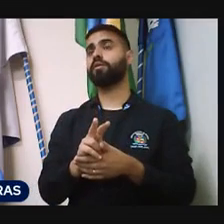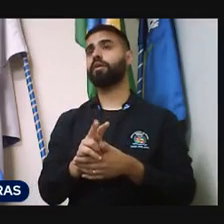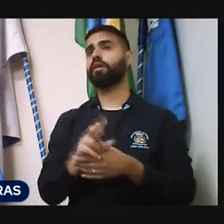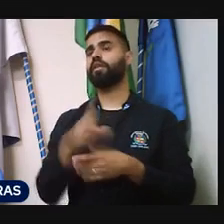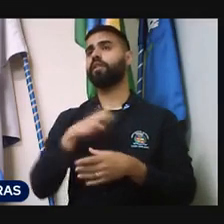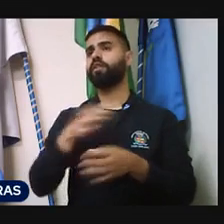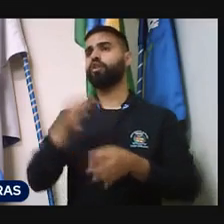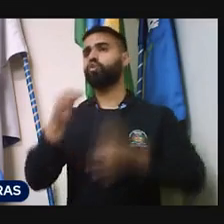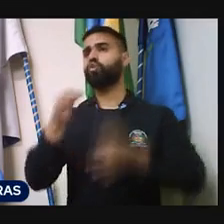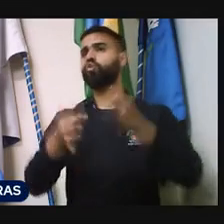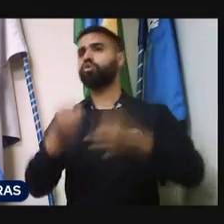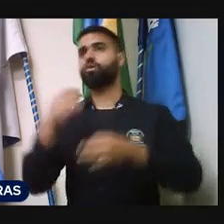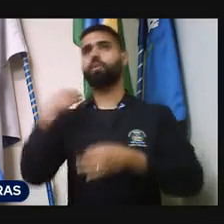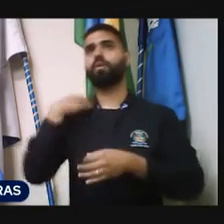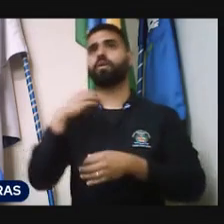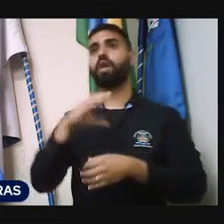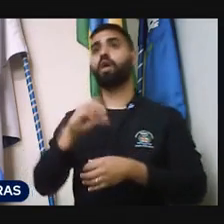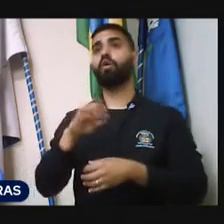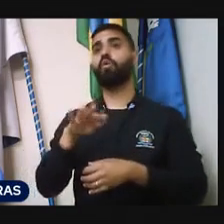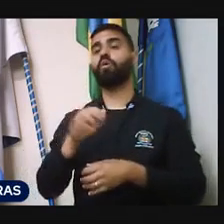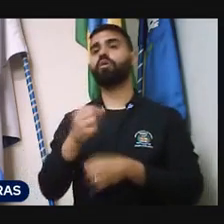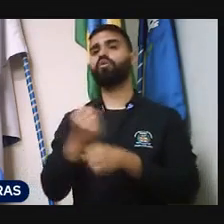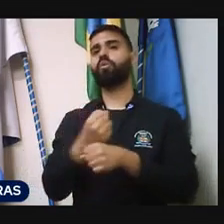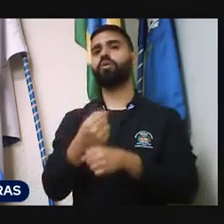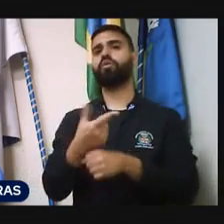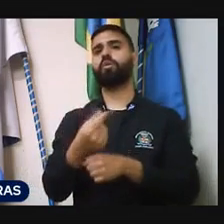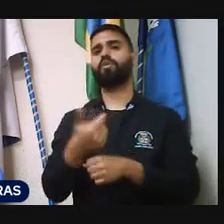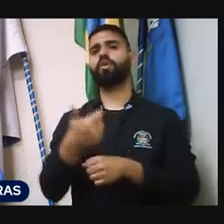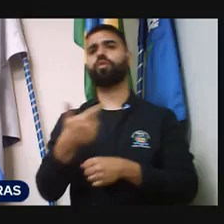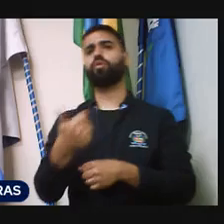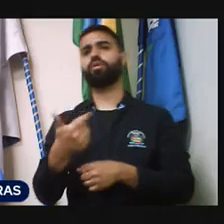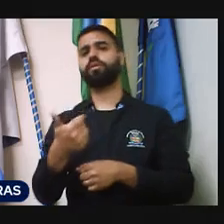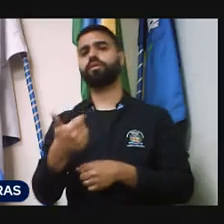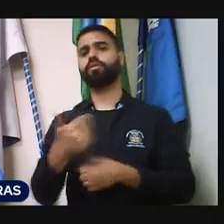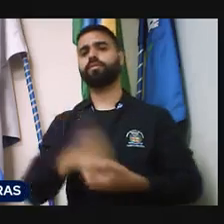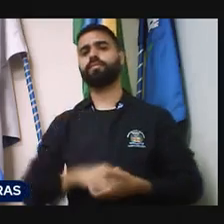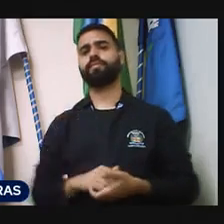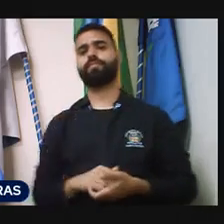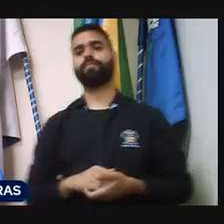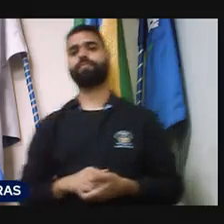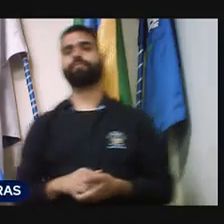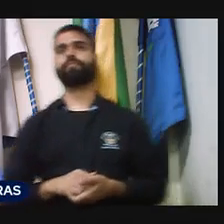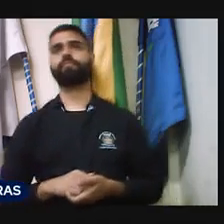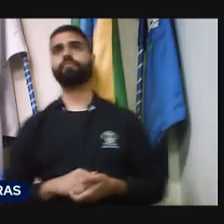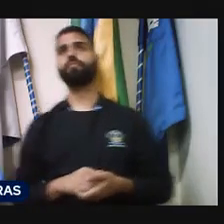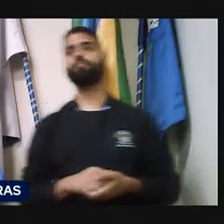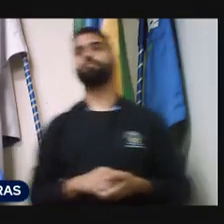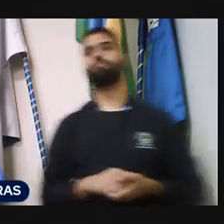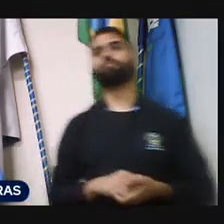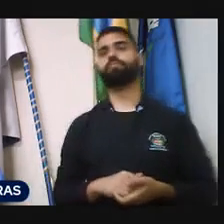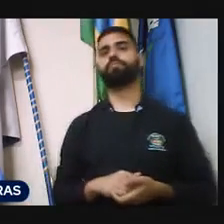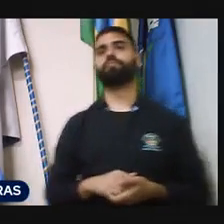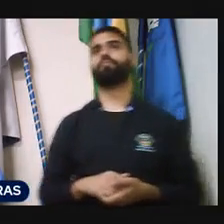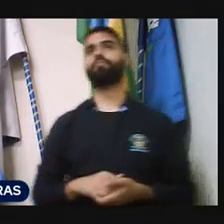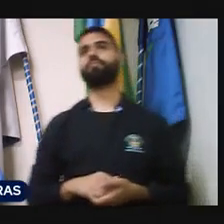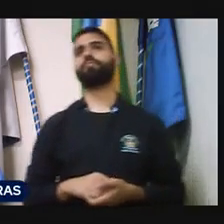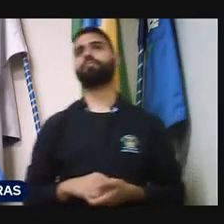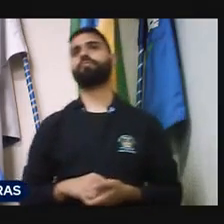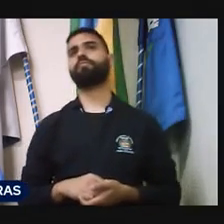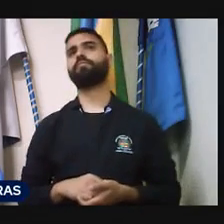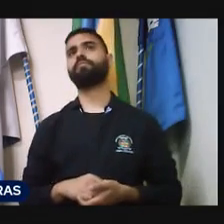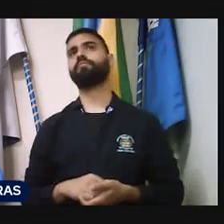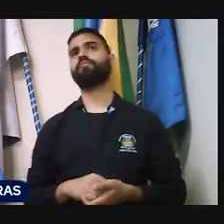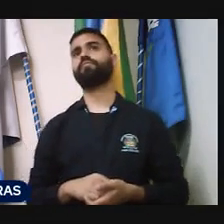julgamento das suas contas no ano de 2012 e é uma diferença né para